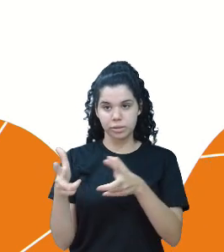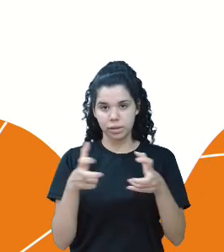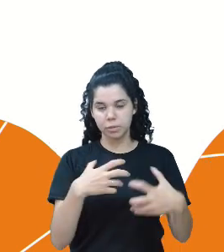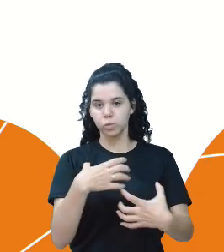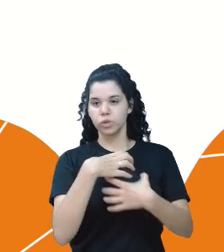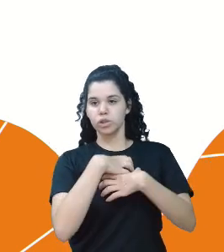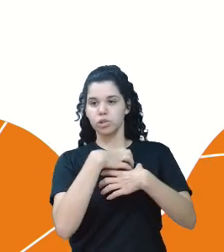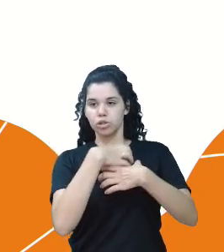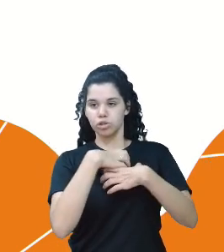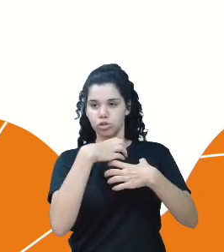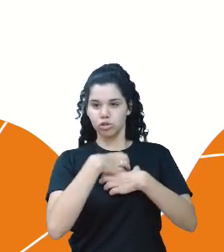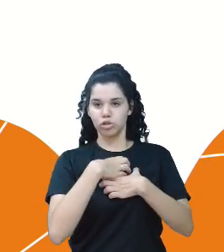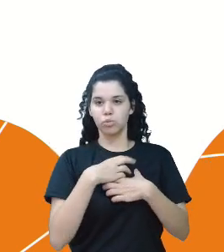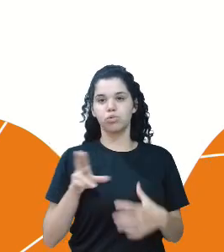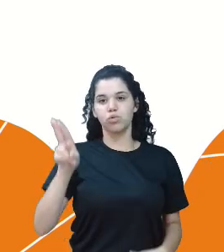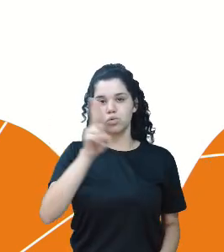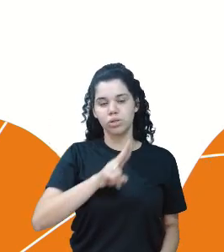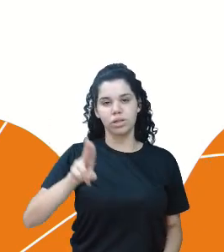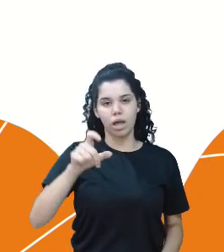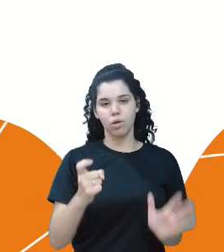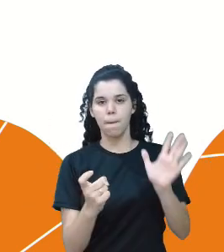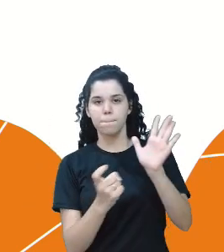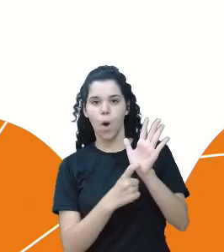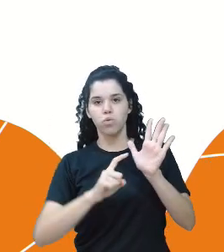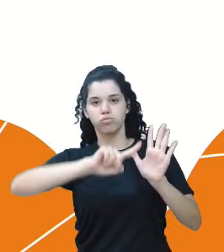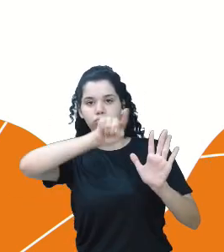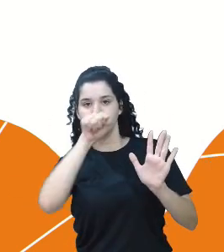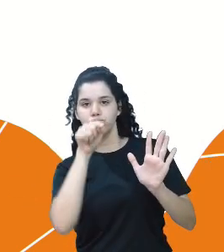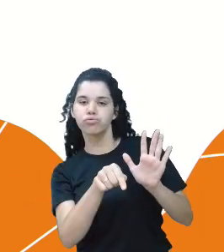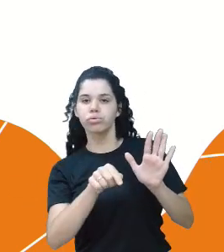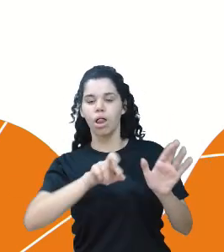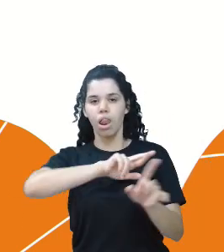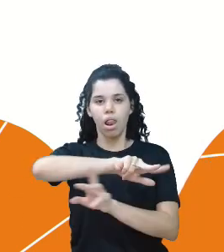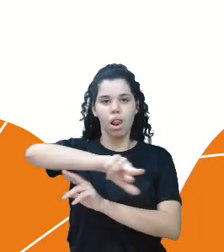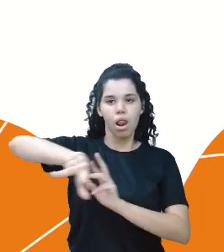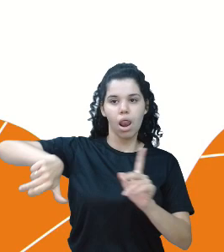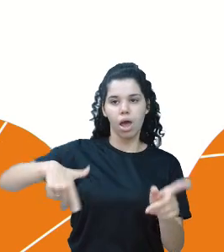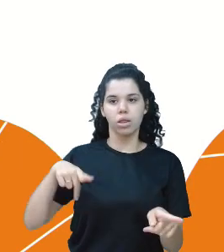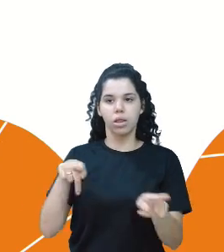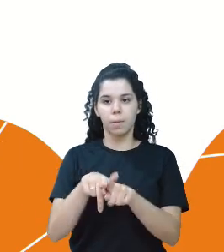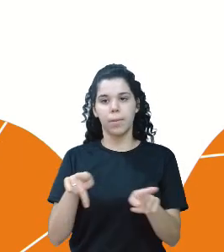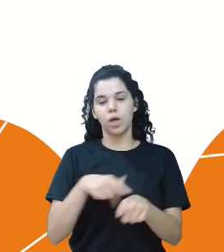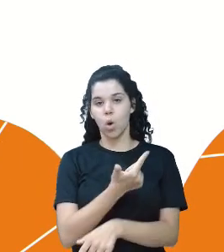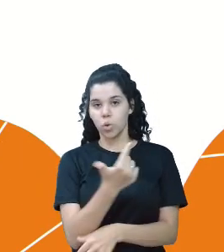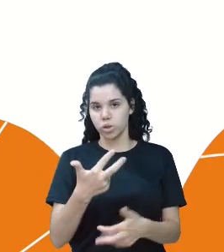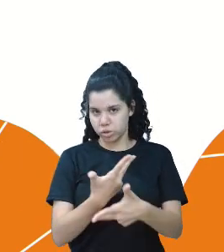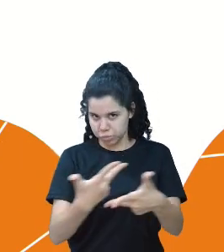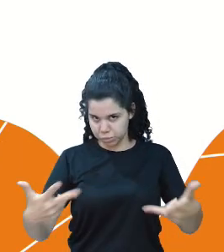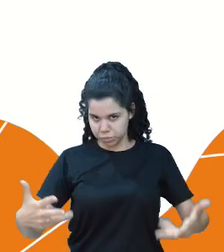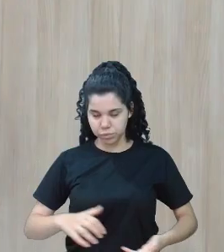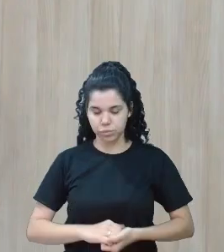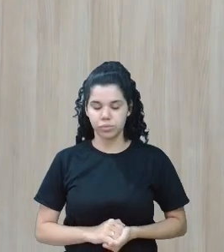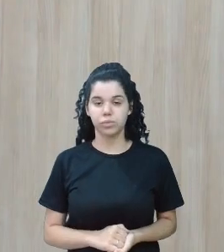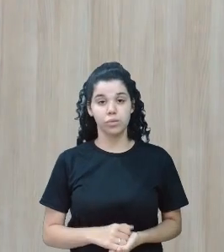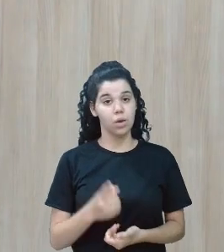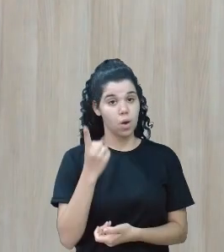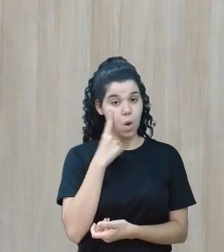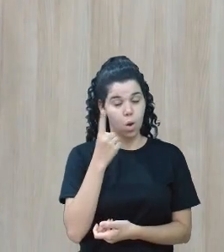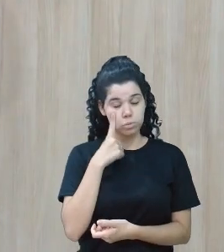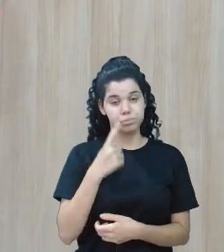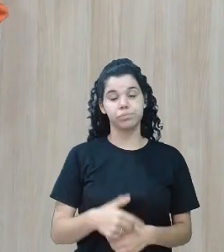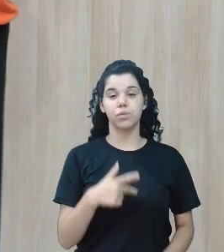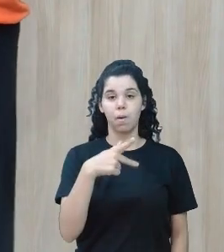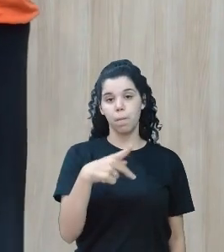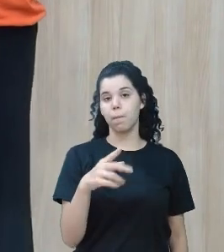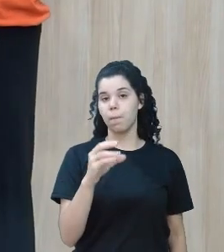de sentido decorrente do uso de pontuação e de outras notações. Gente, a pontuação,